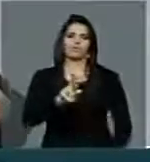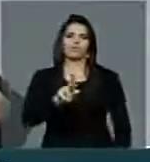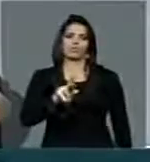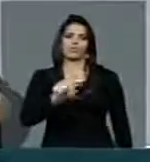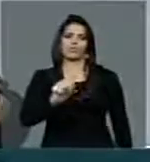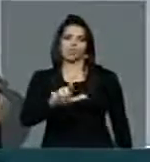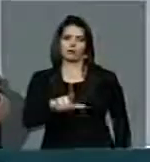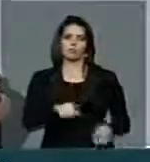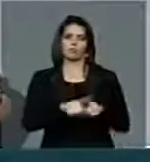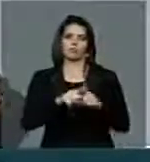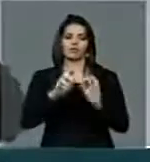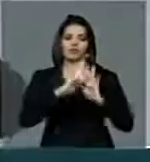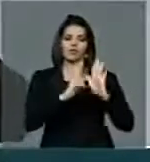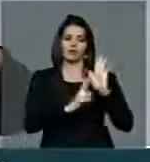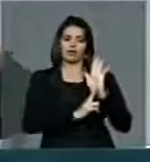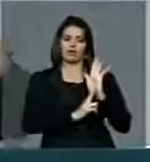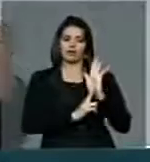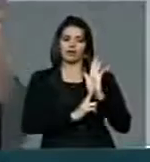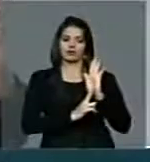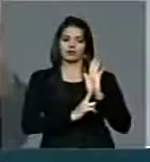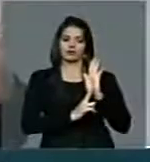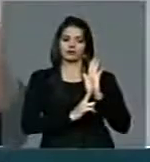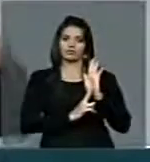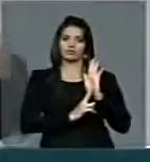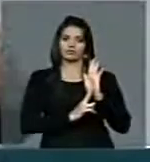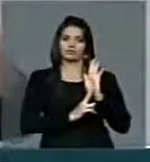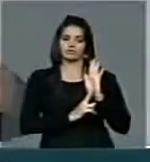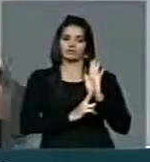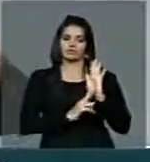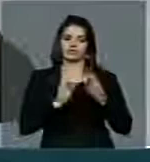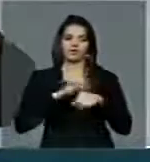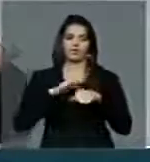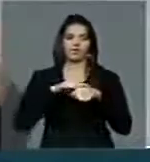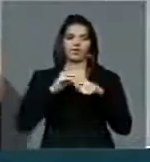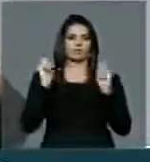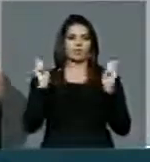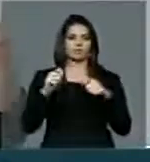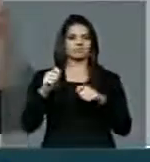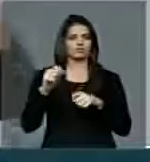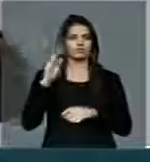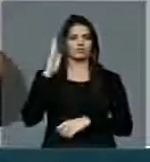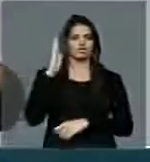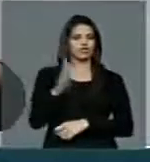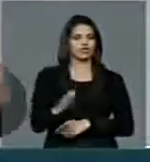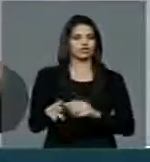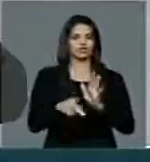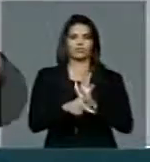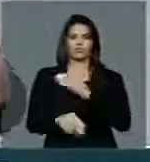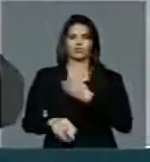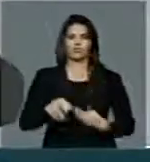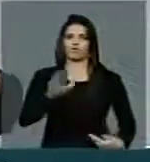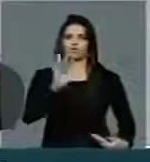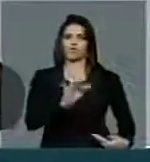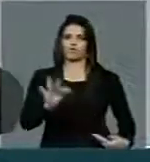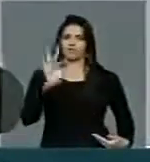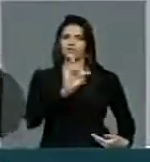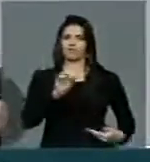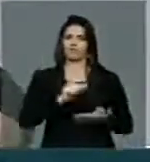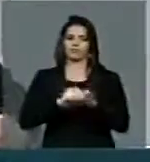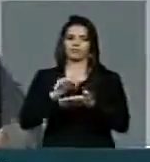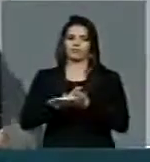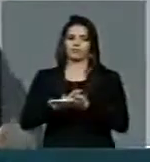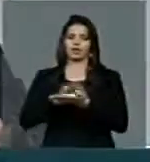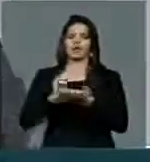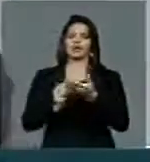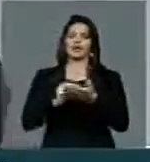regulamentação. Lembro isso aos senhores, não é competência direta da União implementar cadastro ambiental rural.